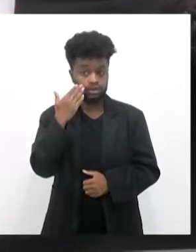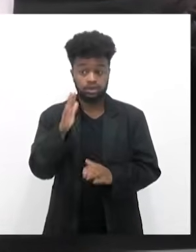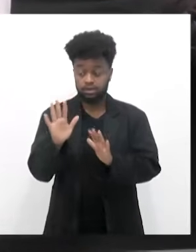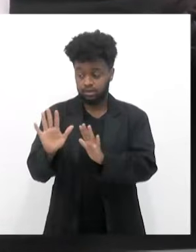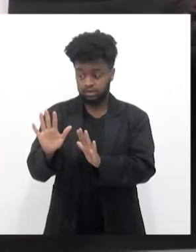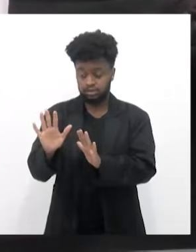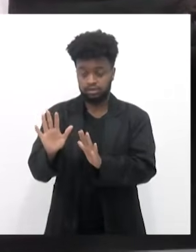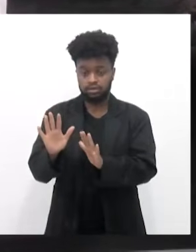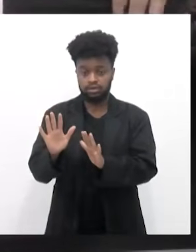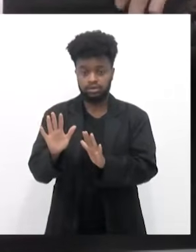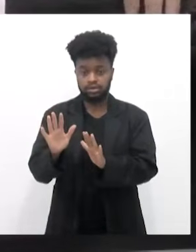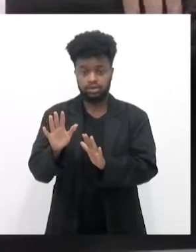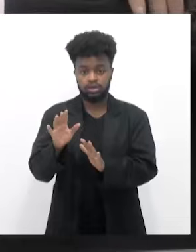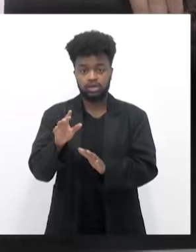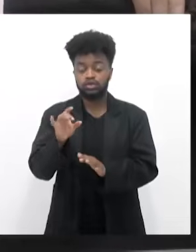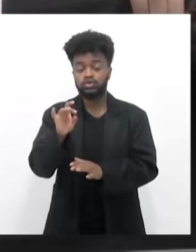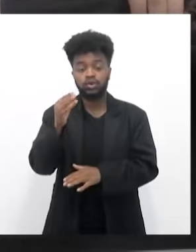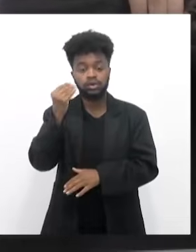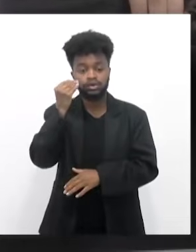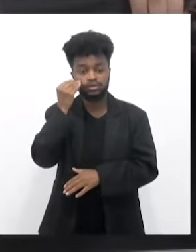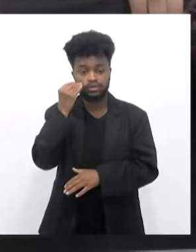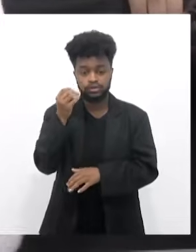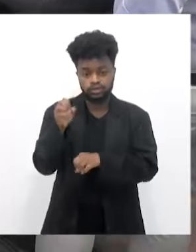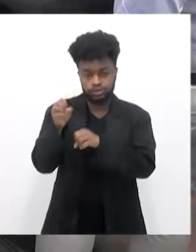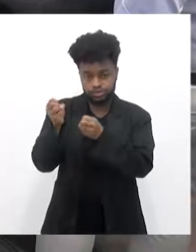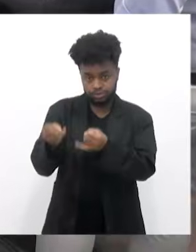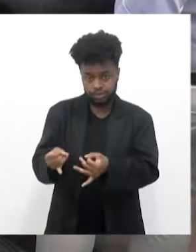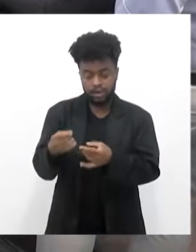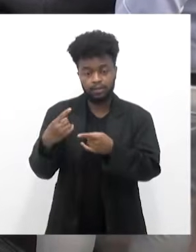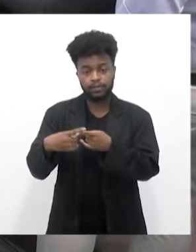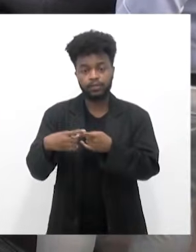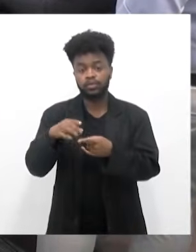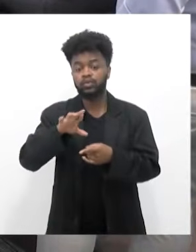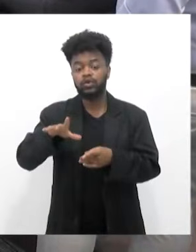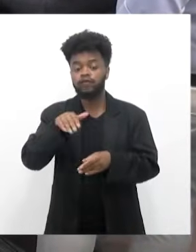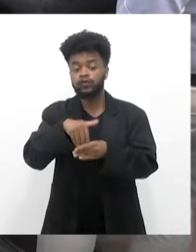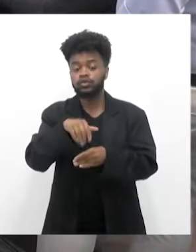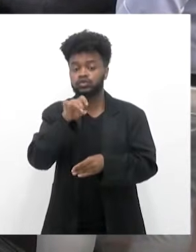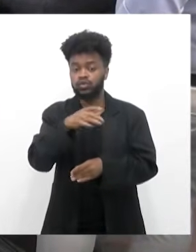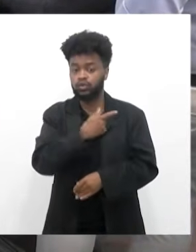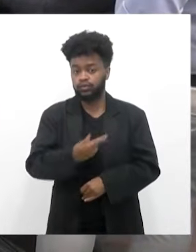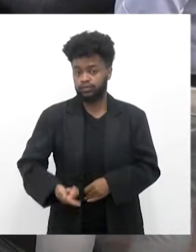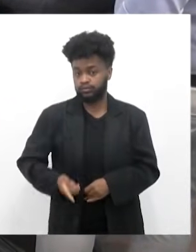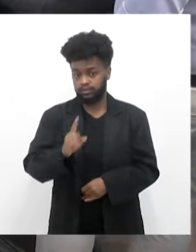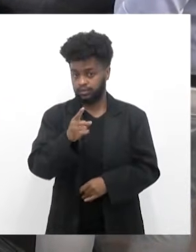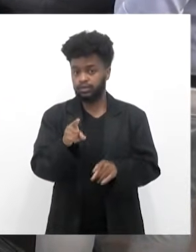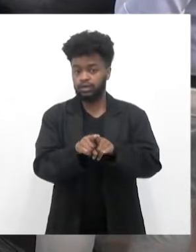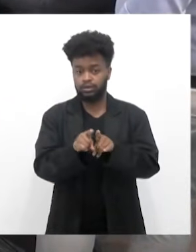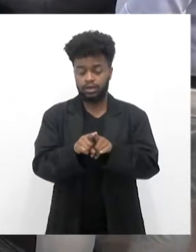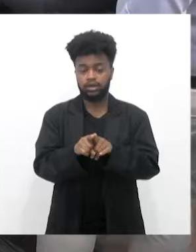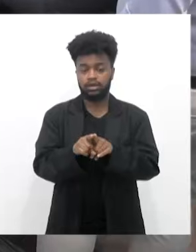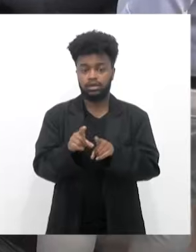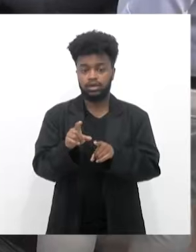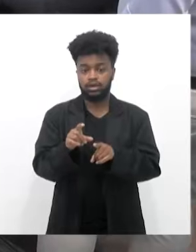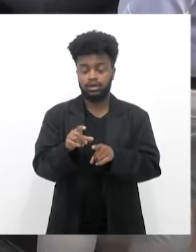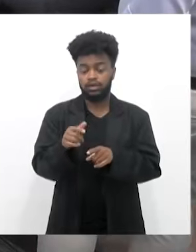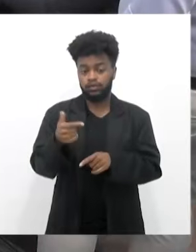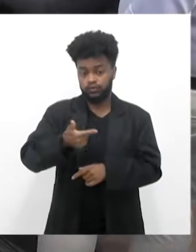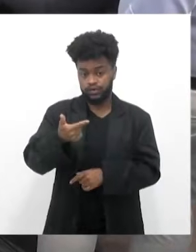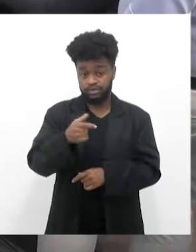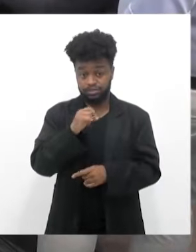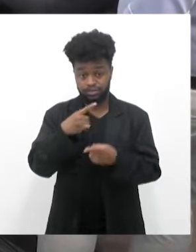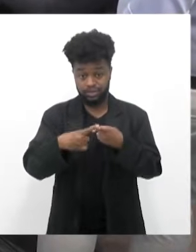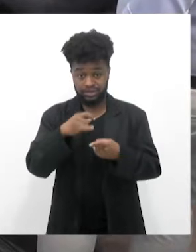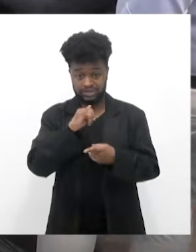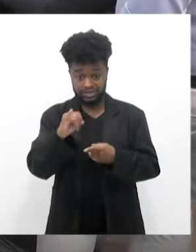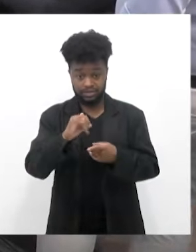Miquel, Existe a só para você federação. entender a lógica. A eleição não é só para o governador, é para o vice, por isso que é dupla vacância. Quando um partido